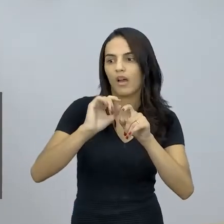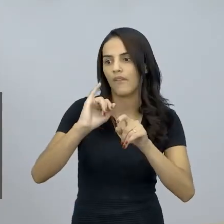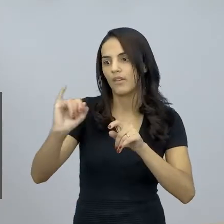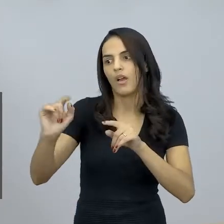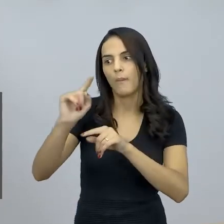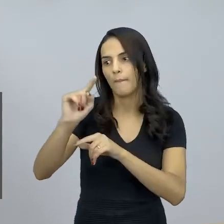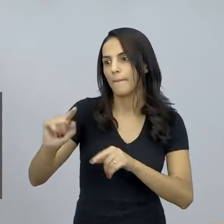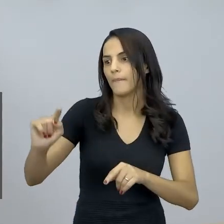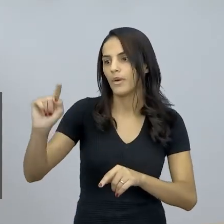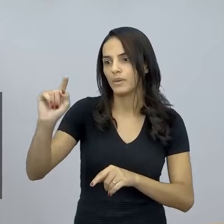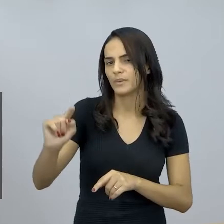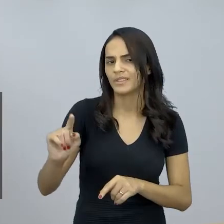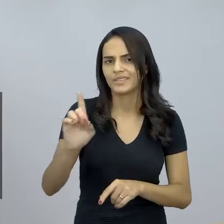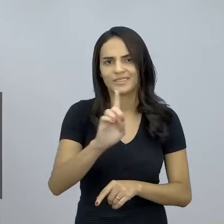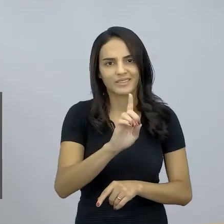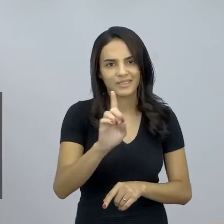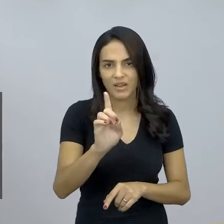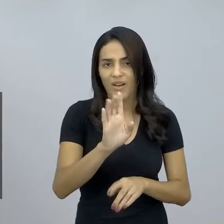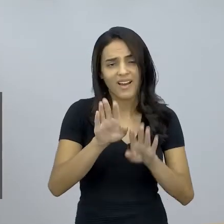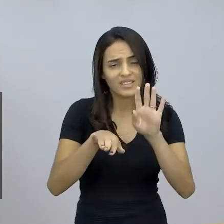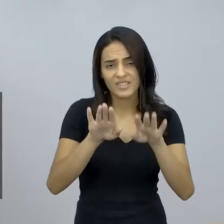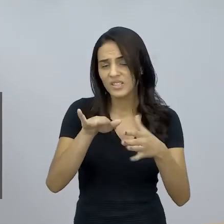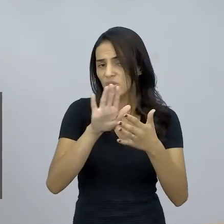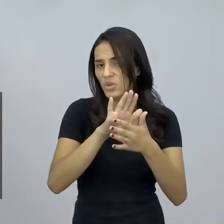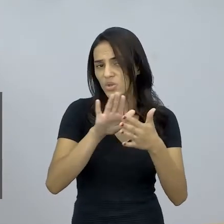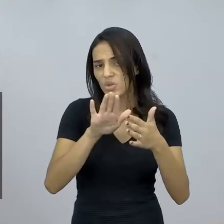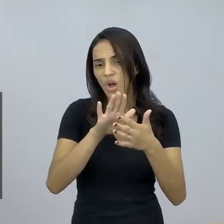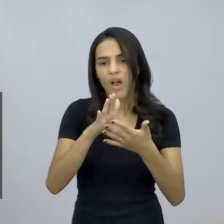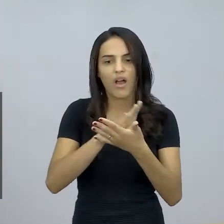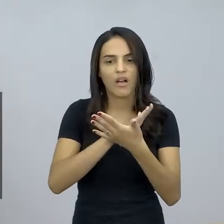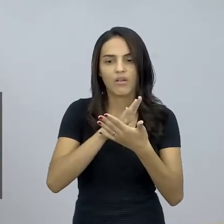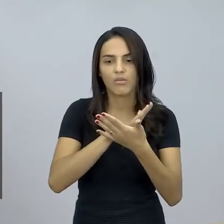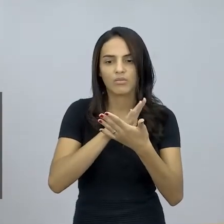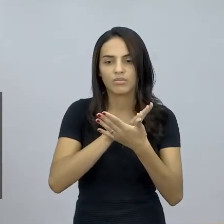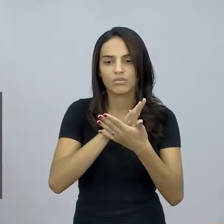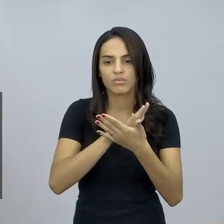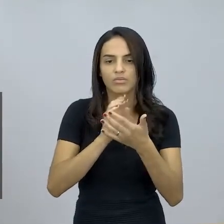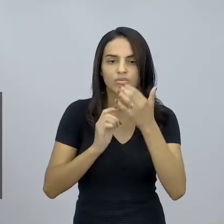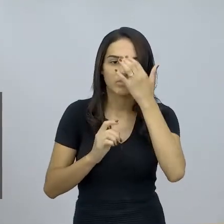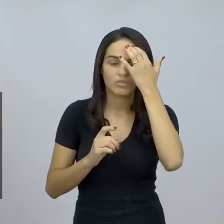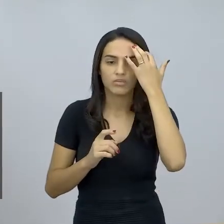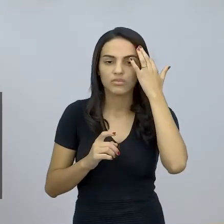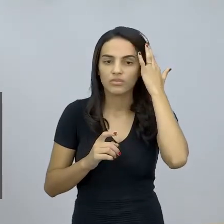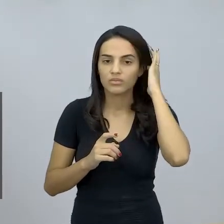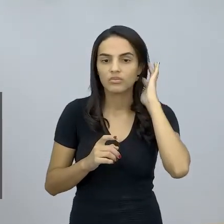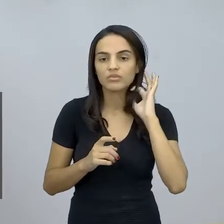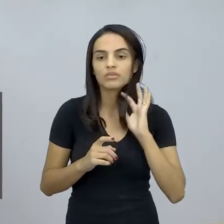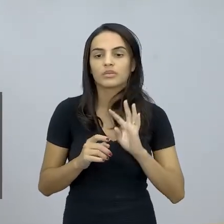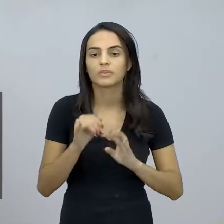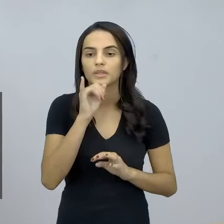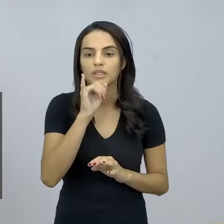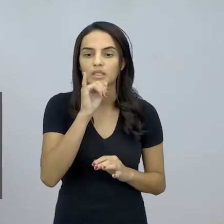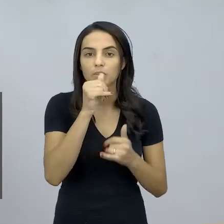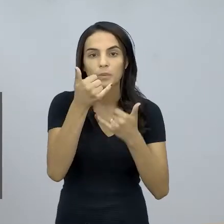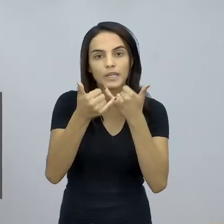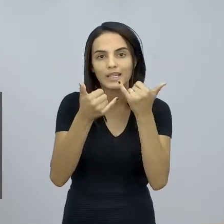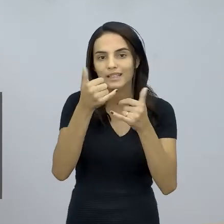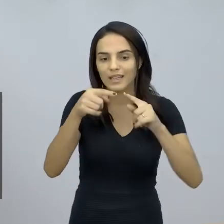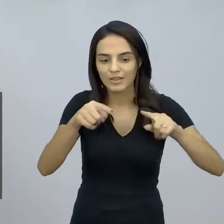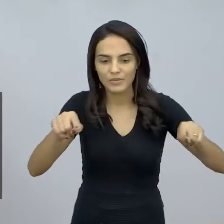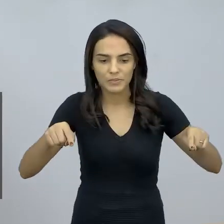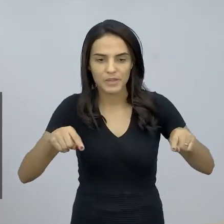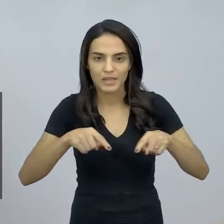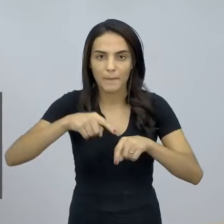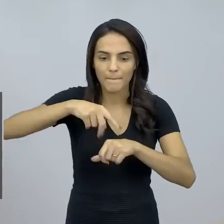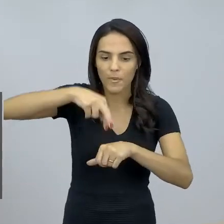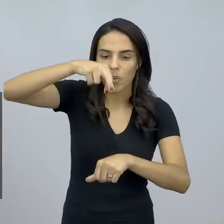ele não pode ficar pulando, saltando, mas tem coisa que não precisa saltar. Exato. Se você joga um jogo de mesa, não precisa saltar.